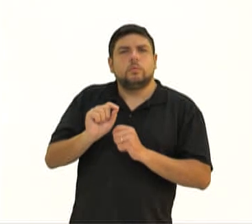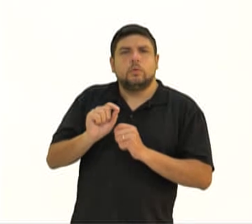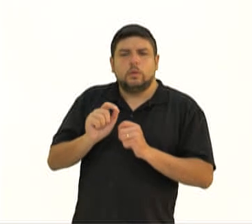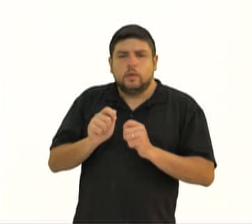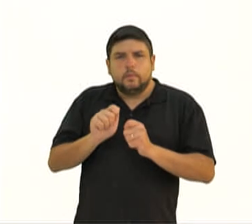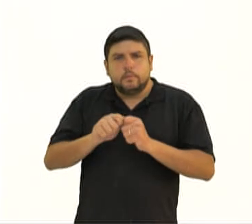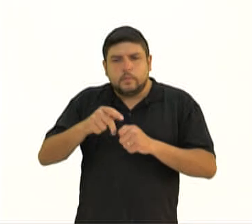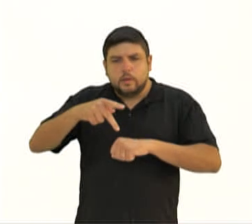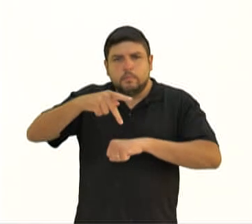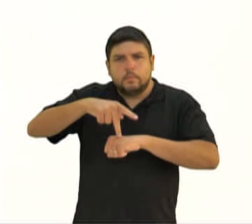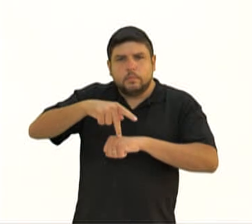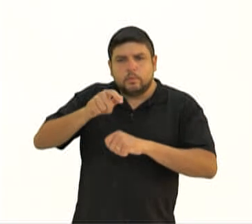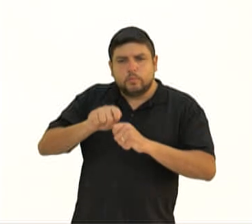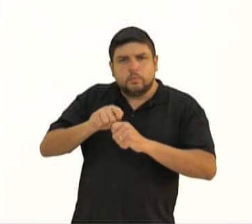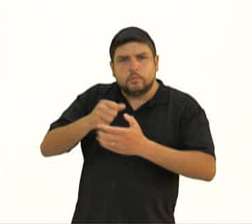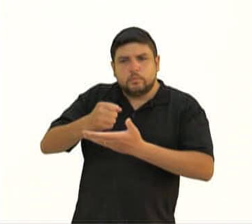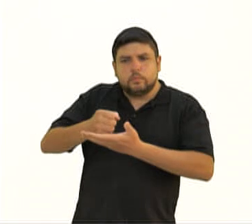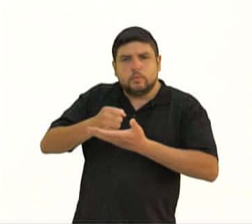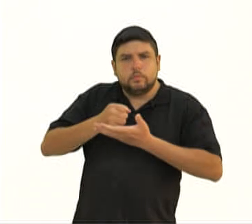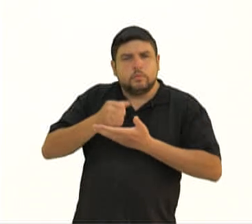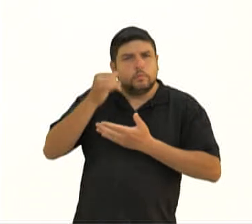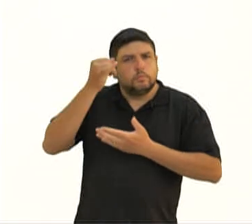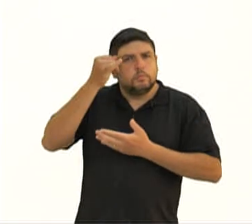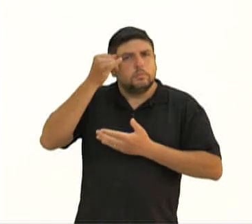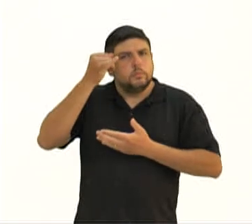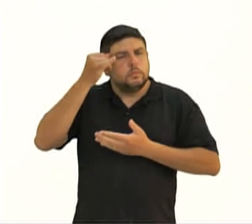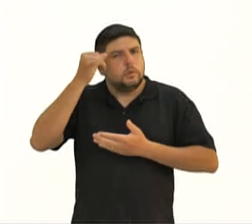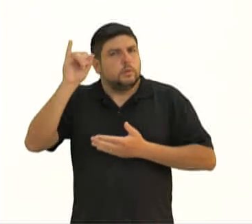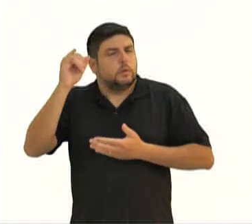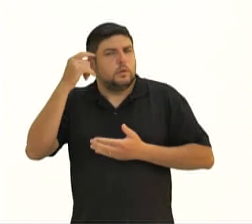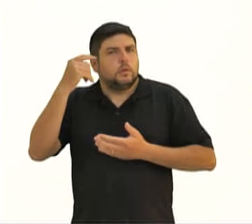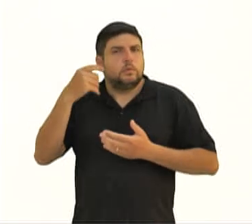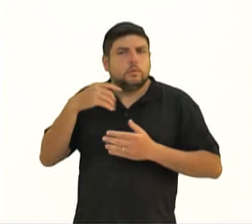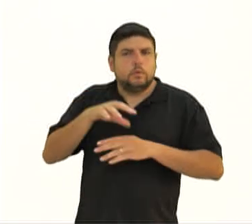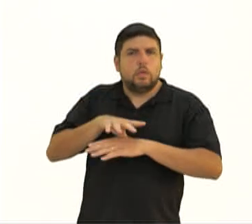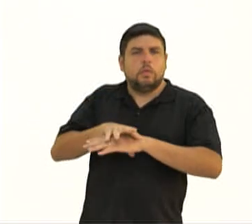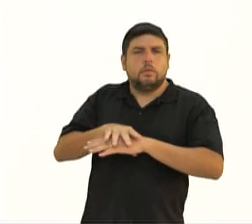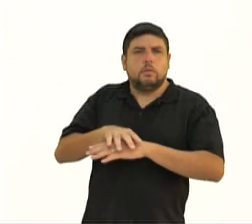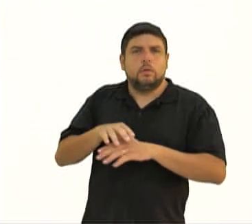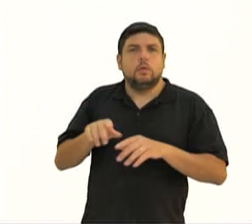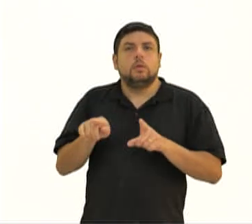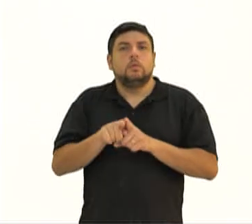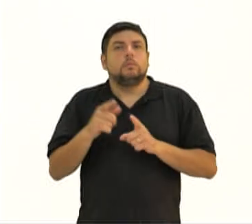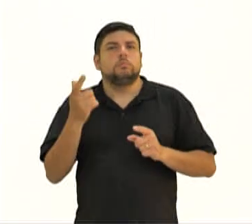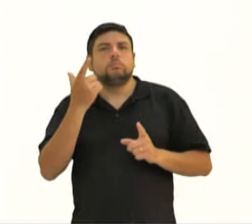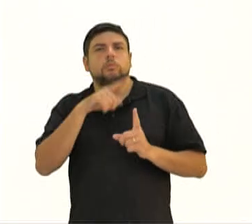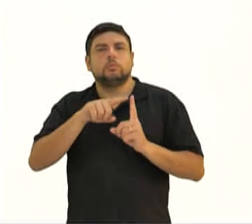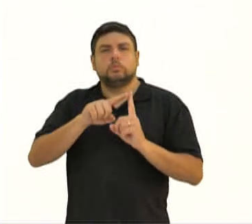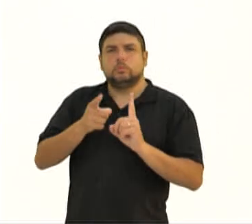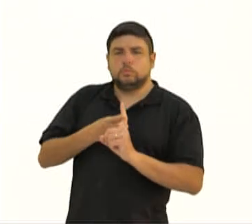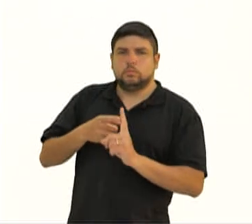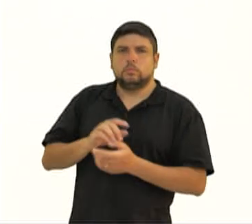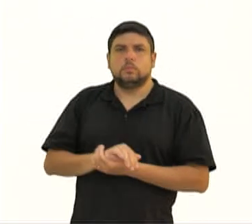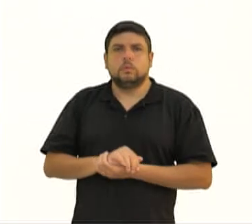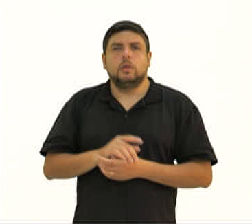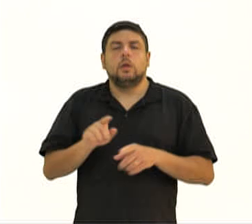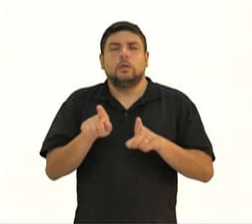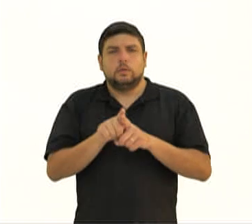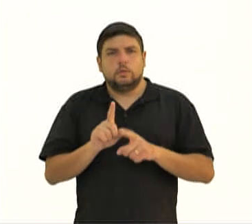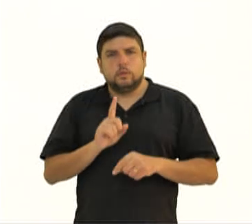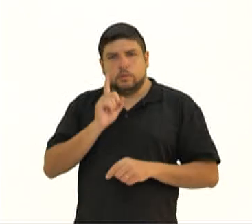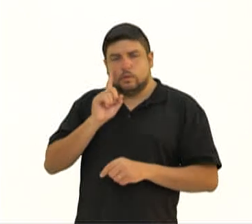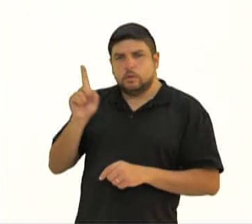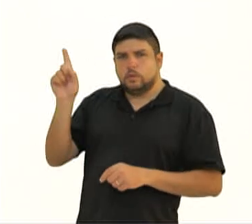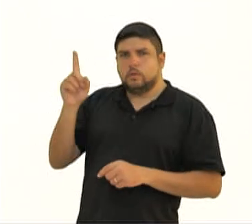e infertilidades, confeccionado de pedras verdes conhecida por amazonitas. Produção feita